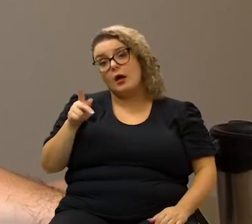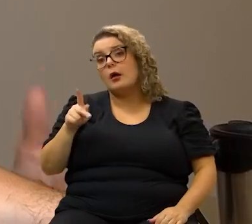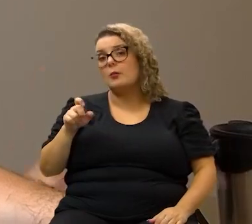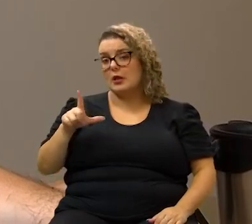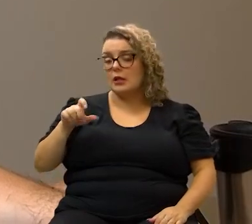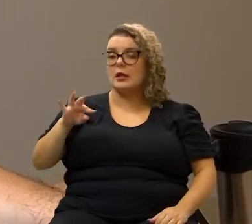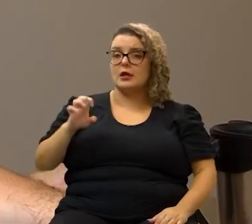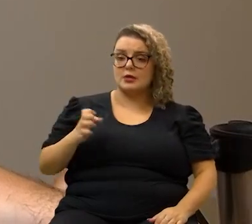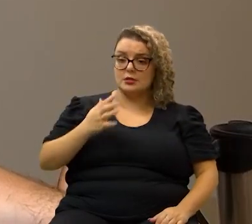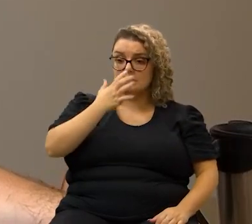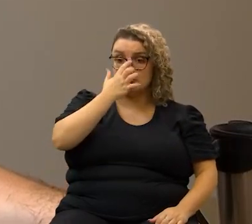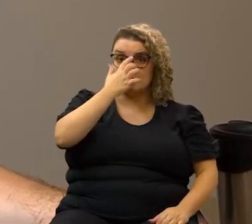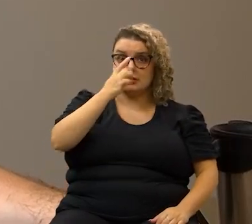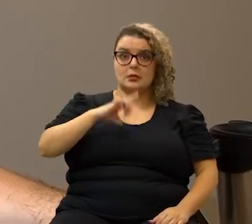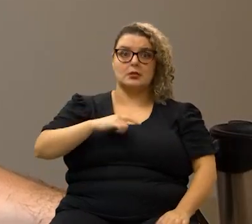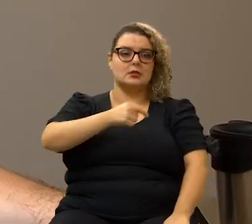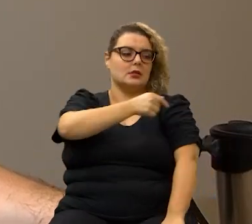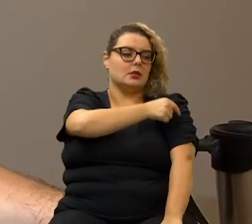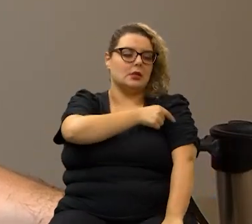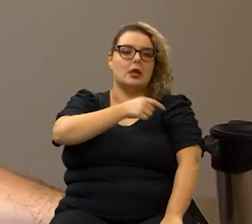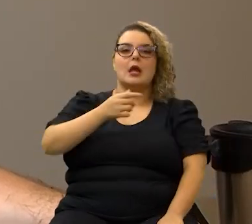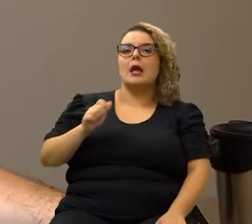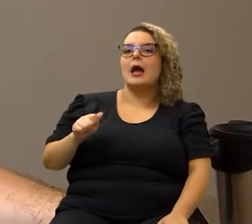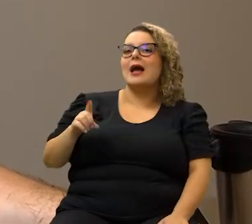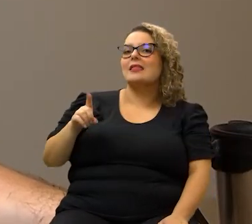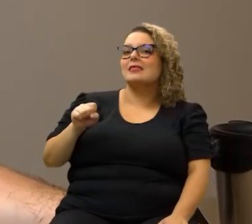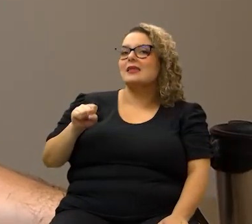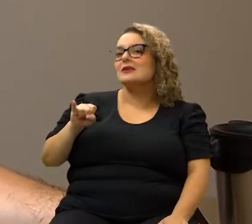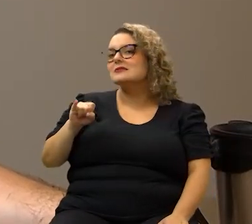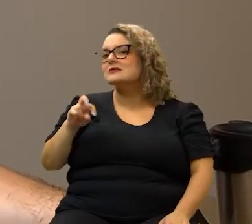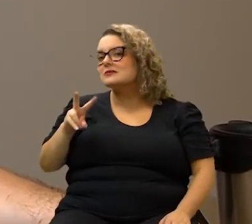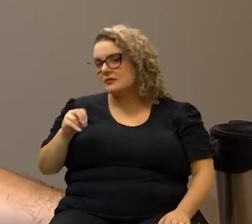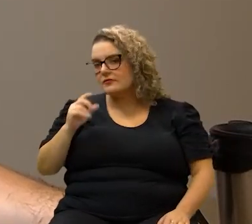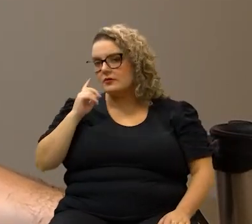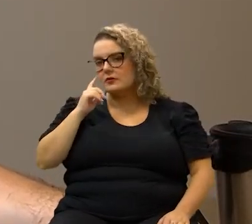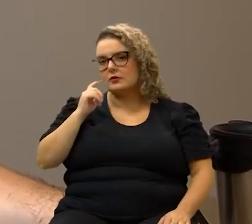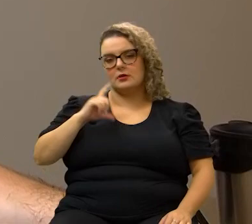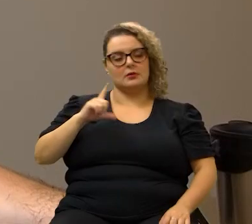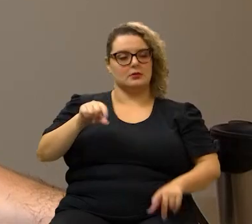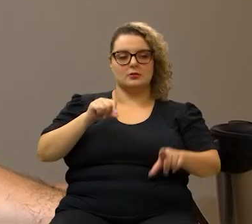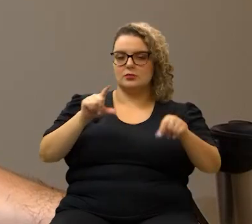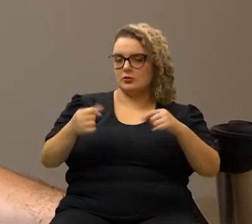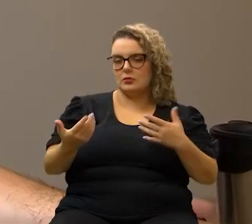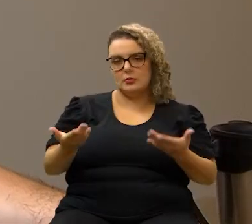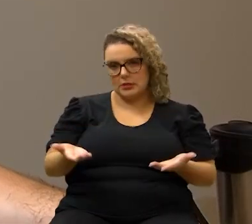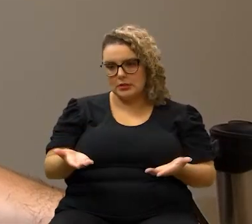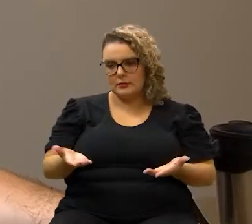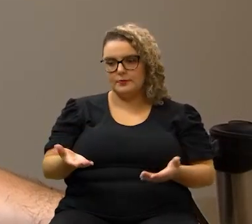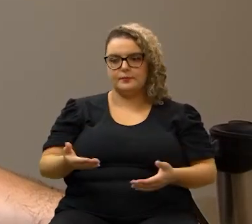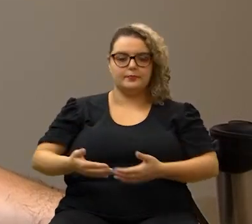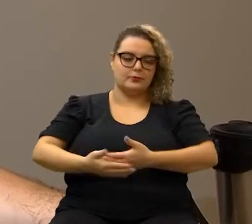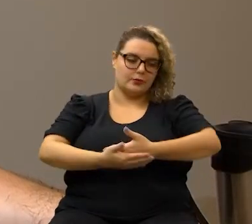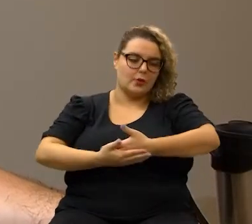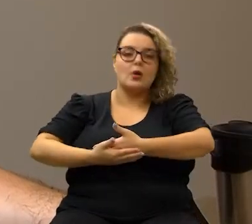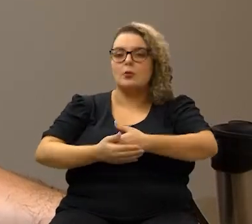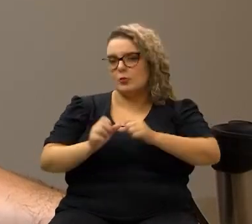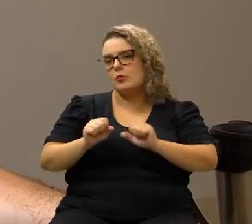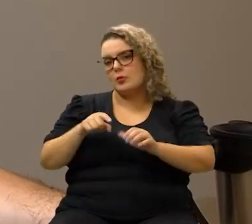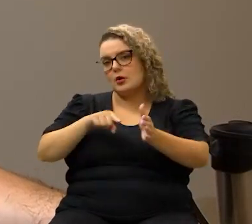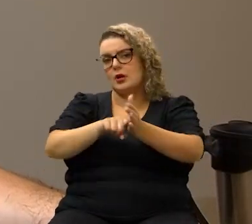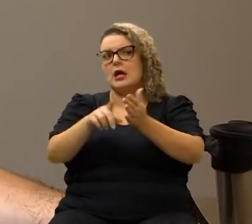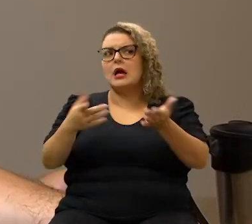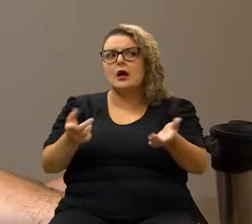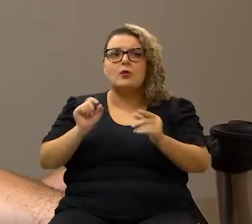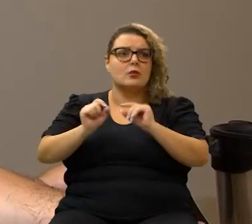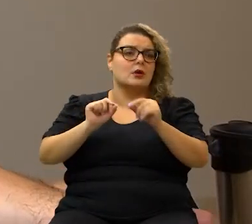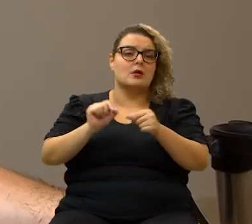solar tem roupa com repelente tá tem adesivo para colocar em roupa Então a gente tem alternativas hoje para isso para